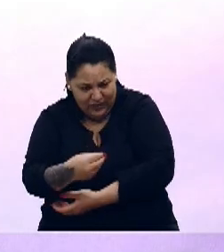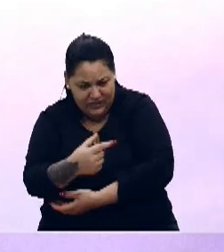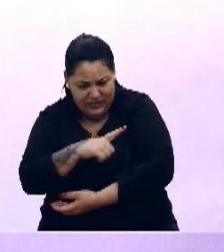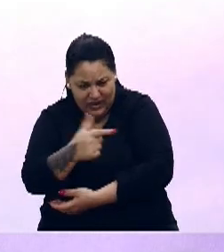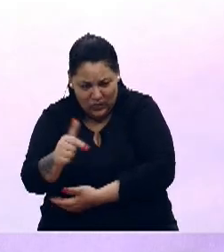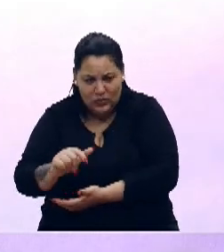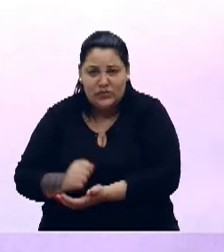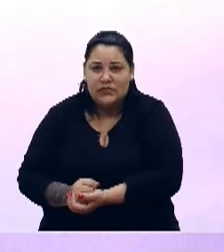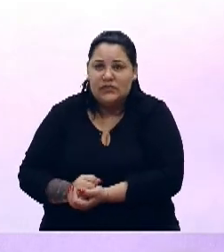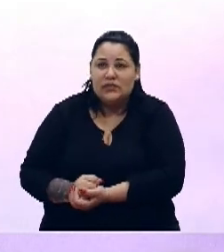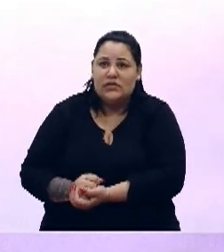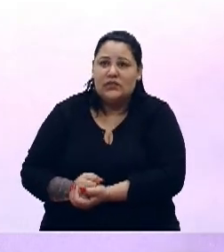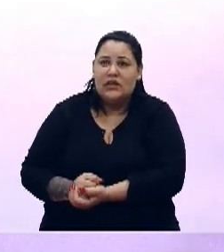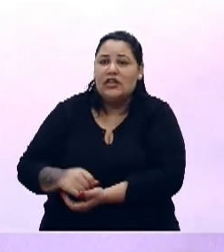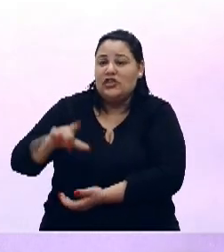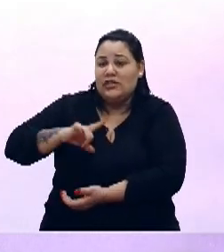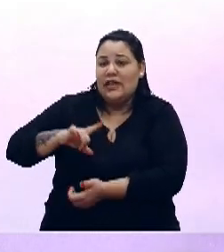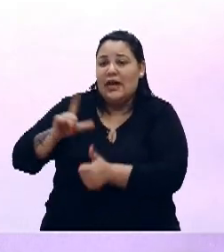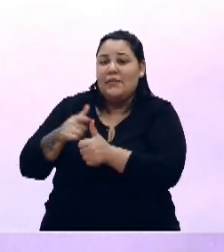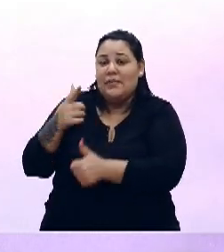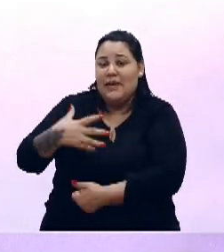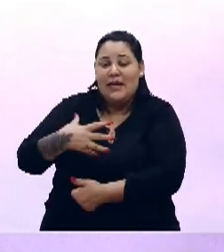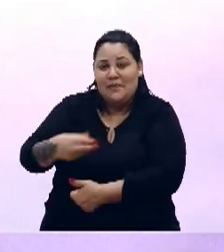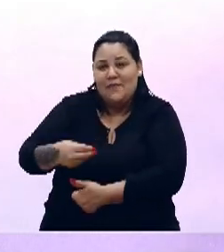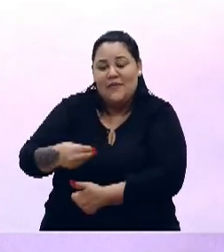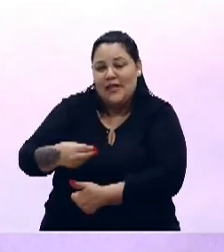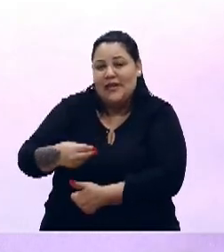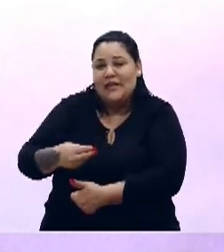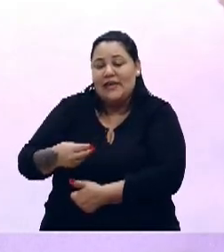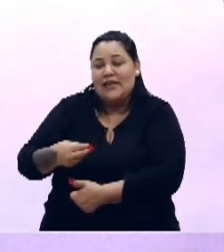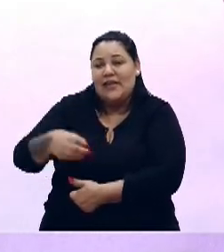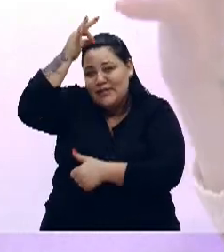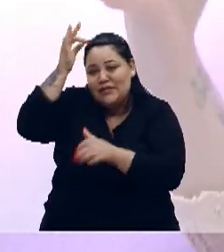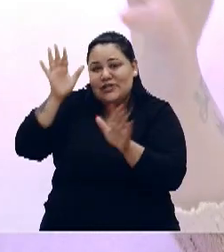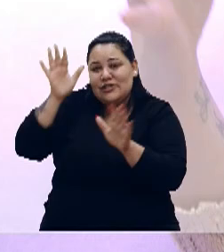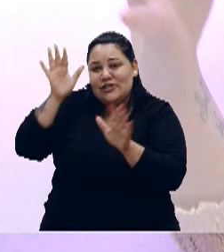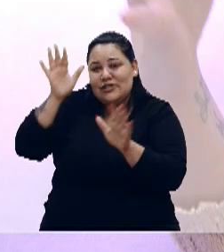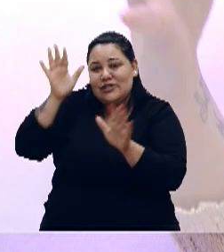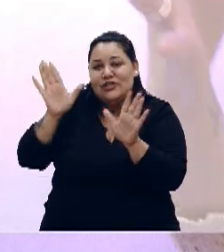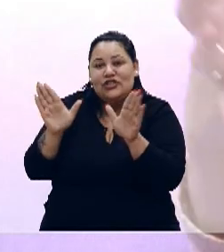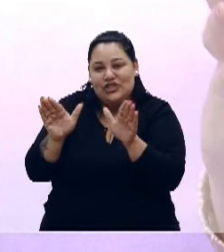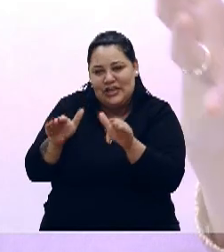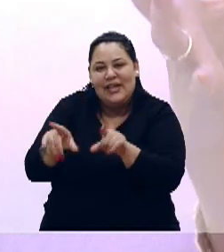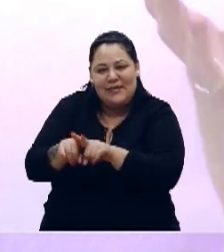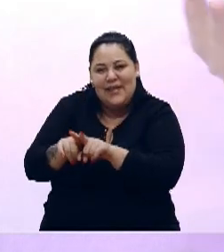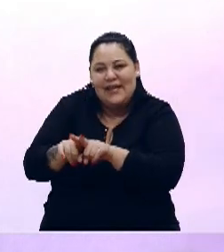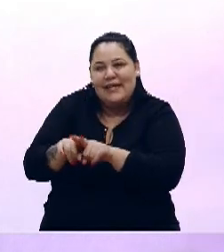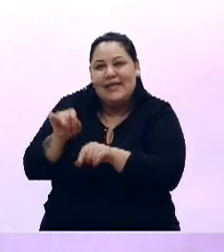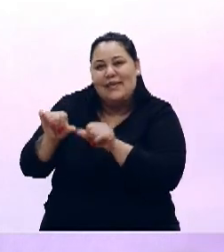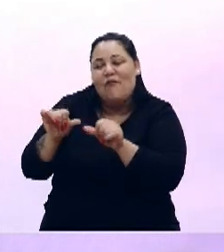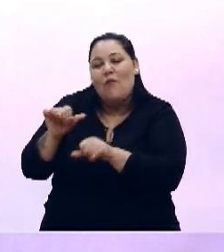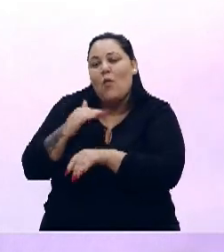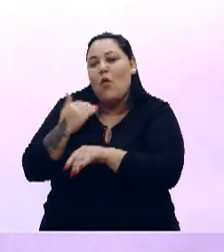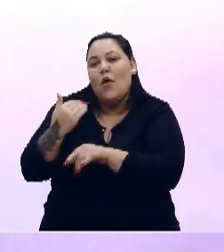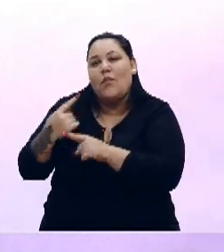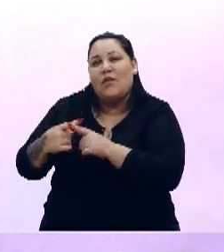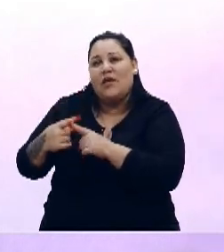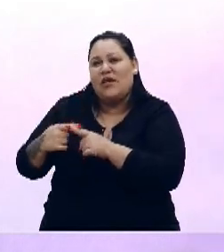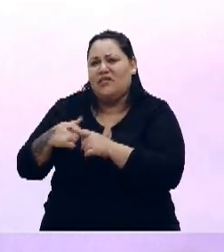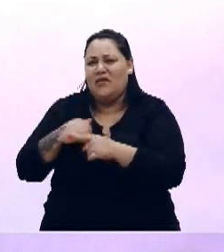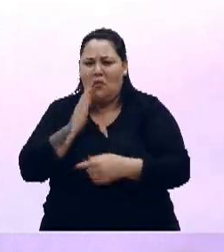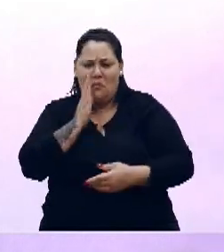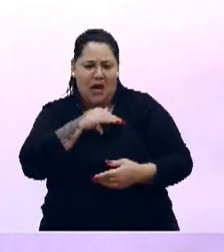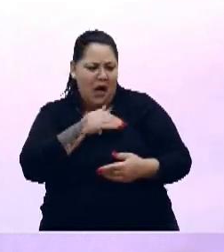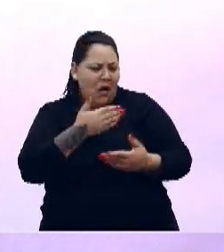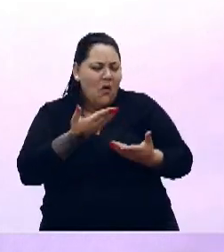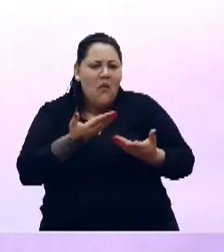digo, sim, nós temos uma primogênita que é uma anjinha. E as pessoas, quando escutam isso, elas se desconfortam completamente. E eu,